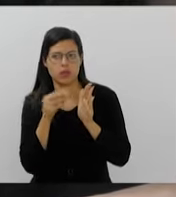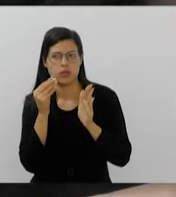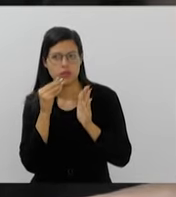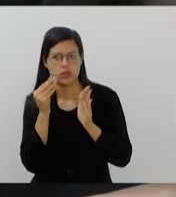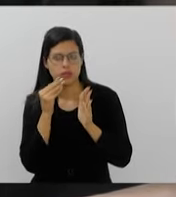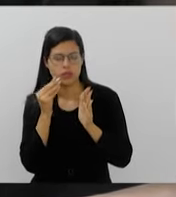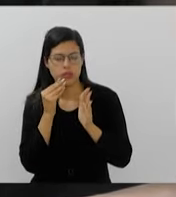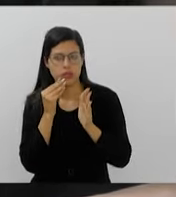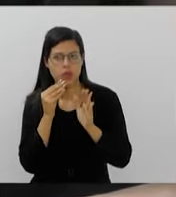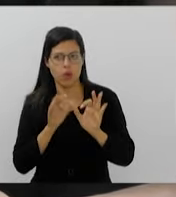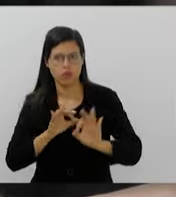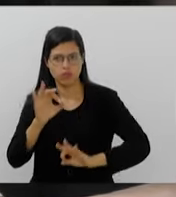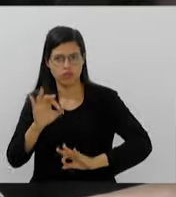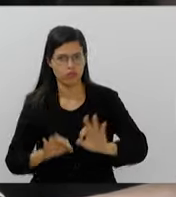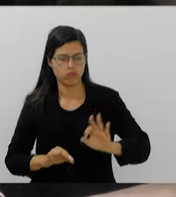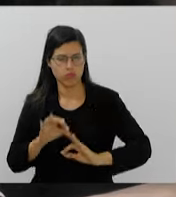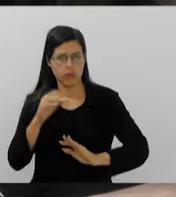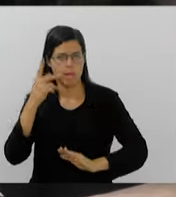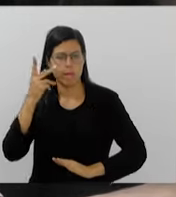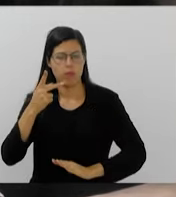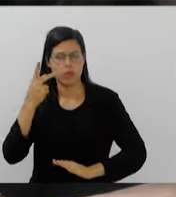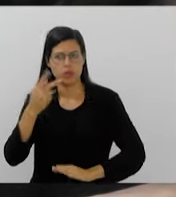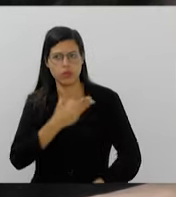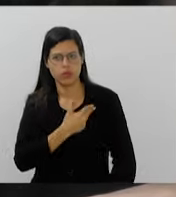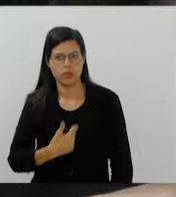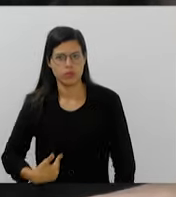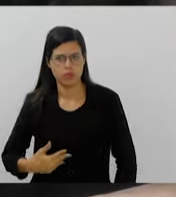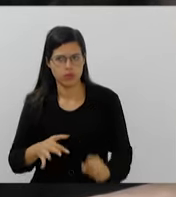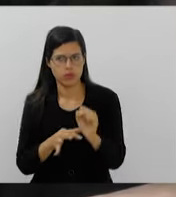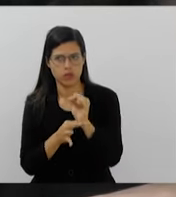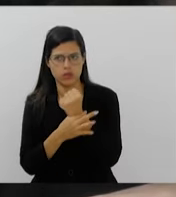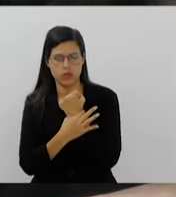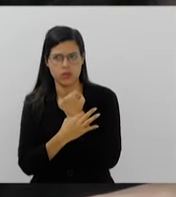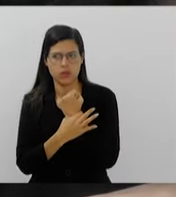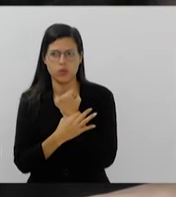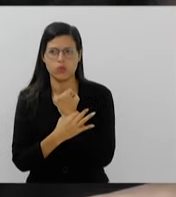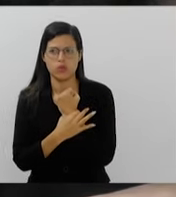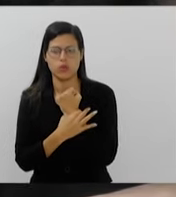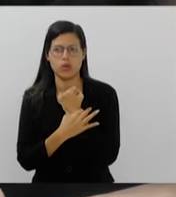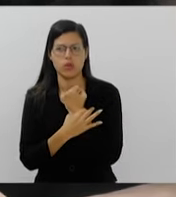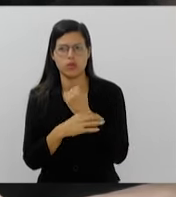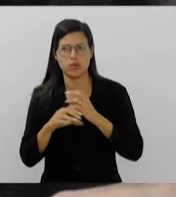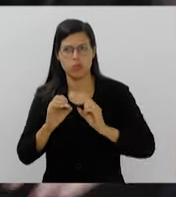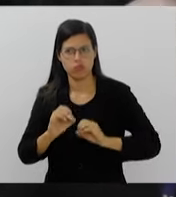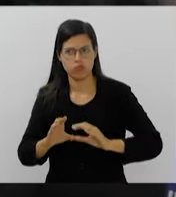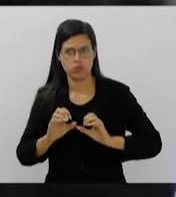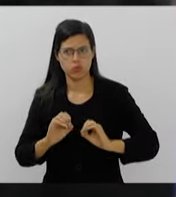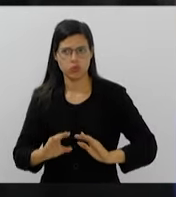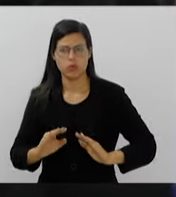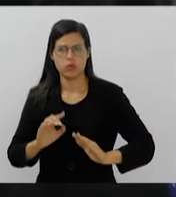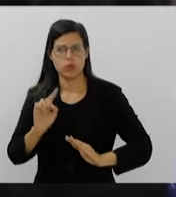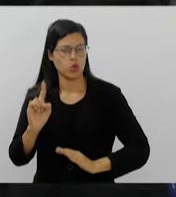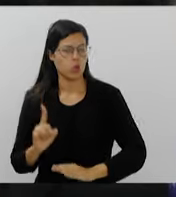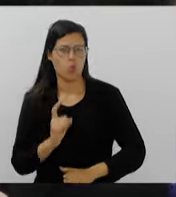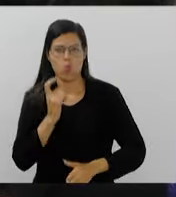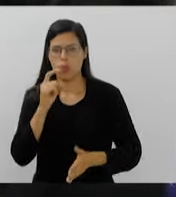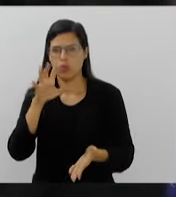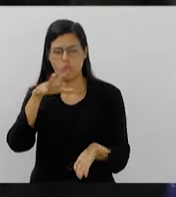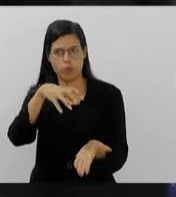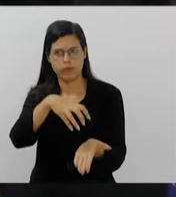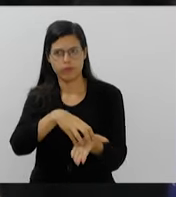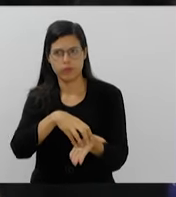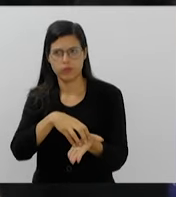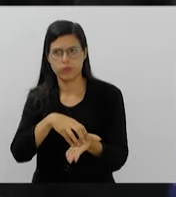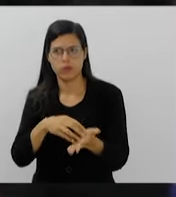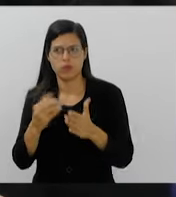discussão e a integração da política pública da segurança no âmbito educacional em um órgão composto